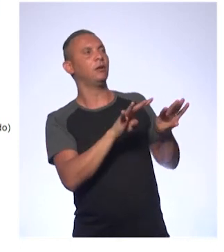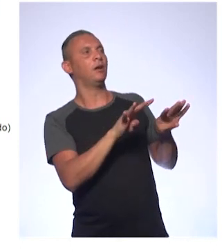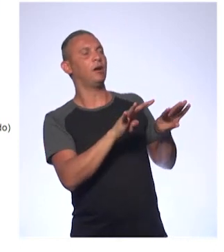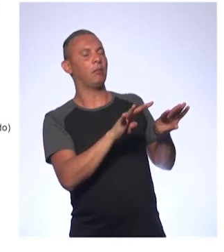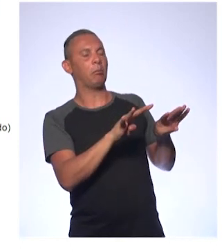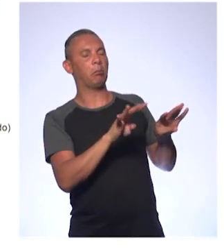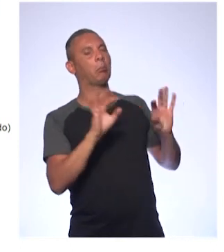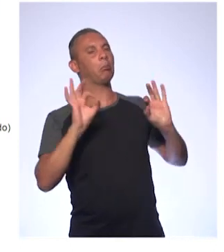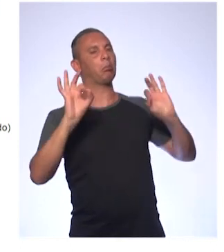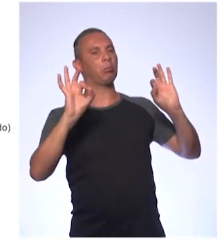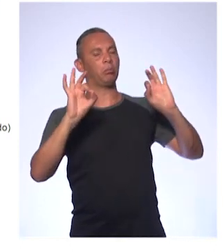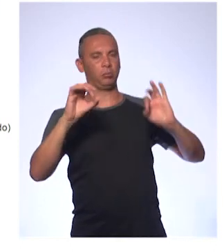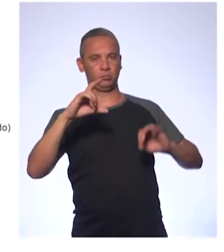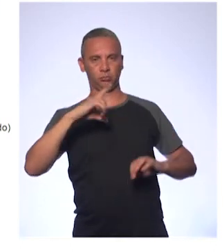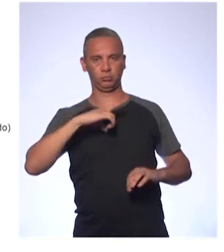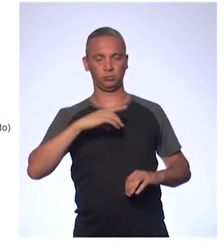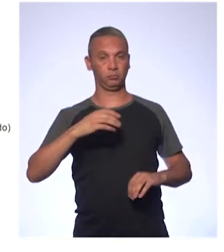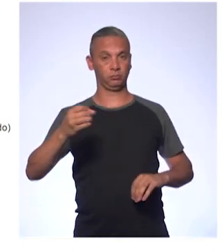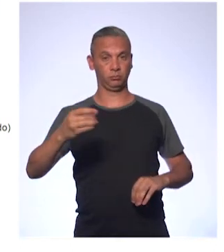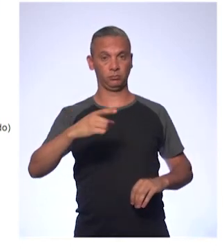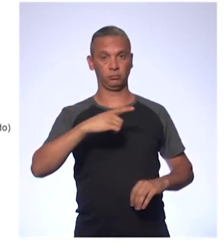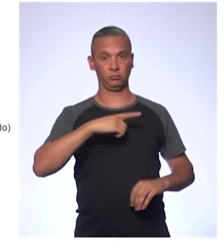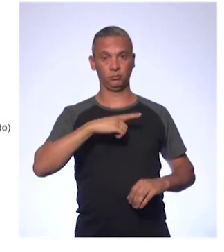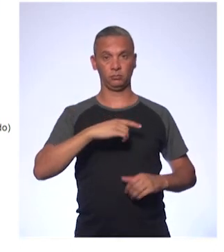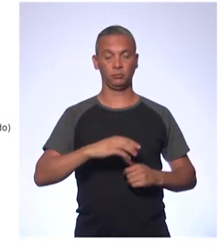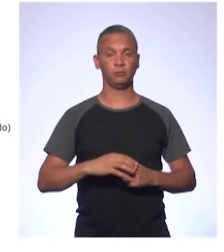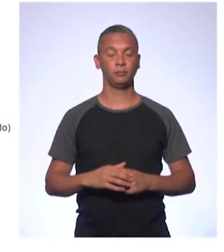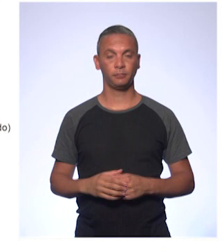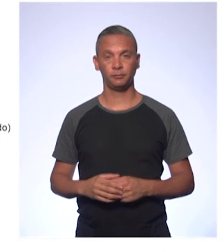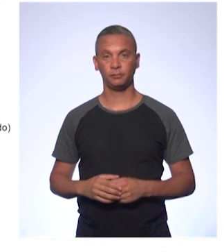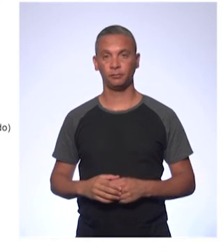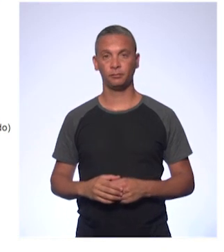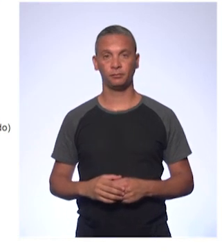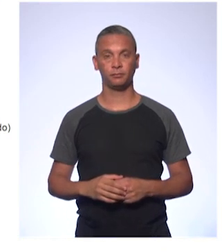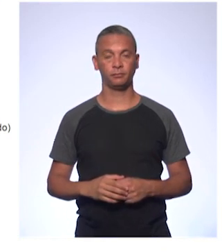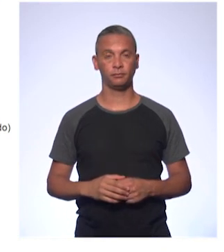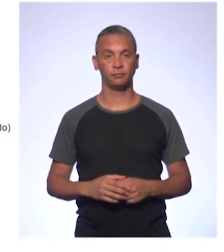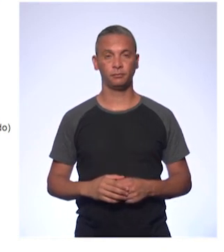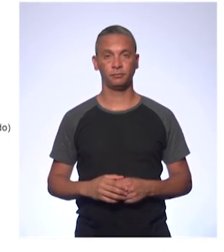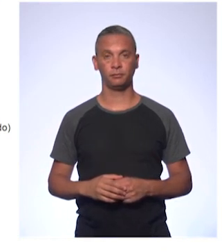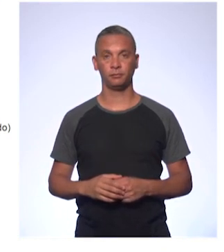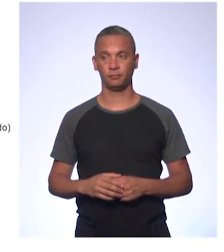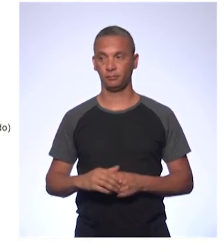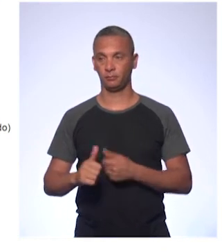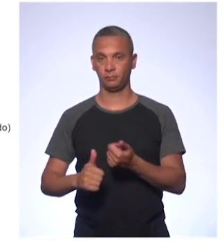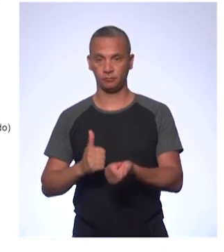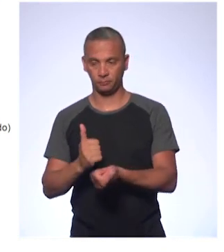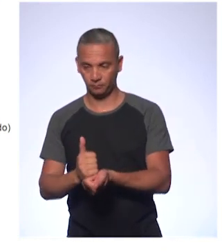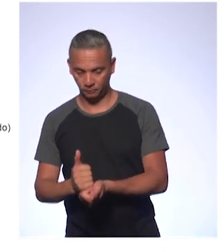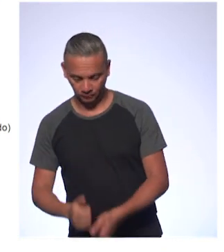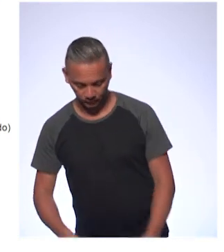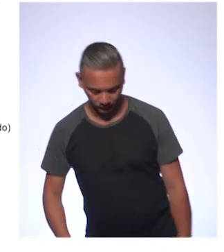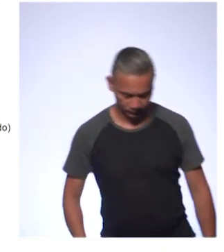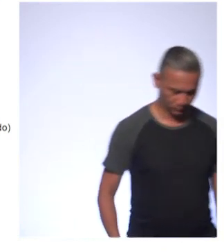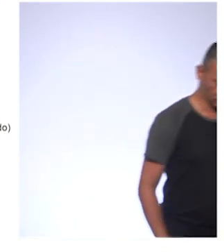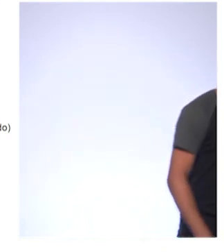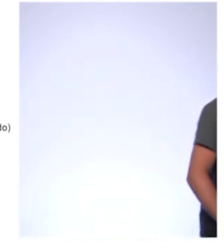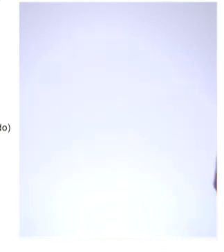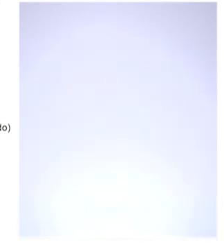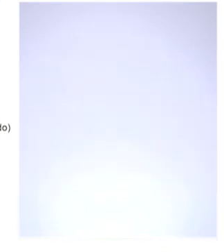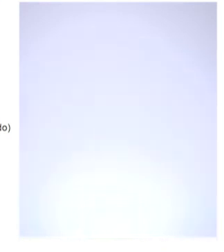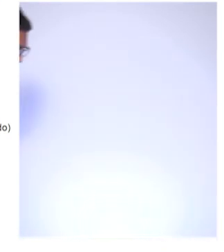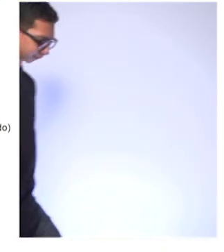nessa nova arquitetura, né? Y que se conviertan en símbolo de la lucha contra